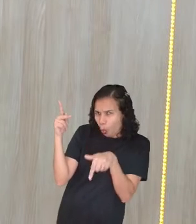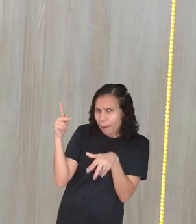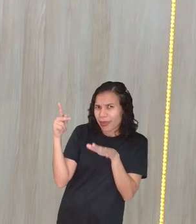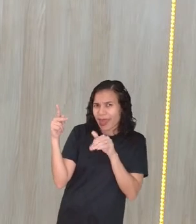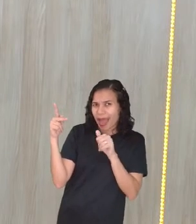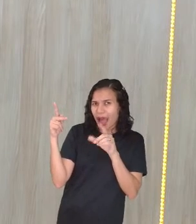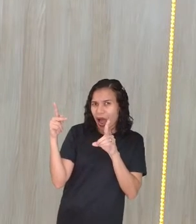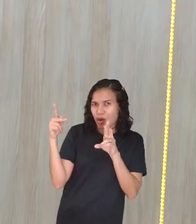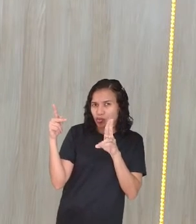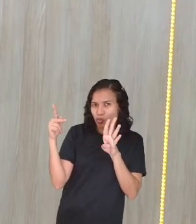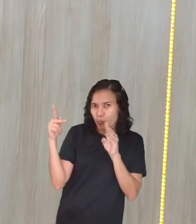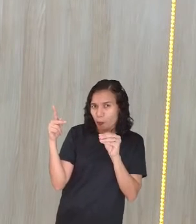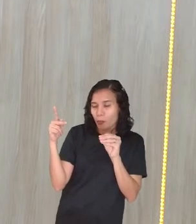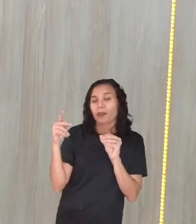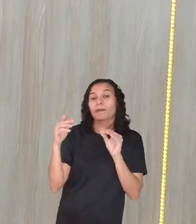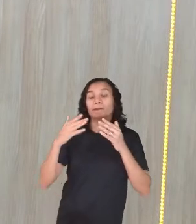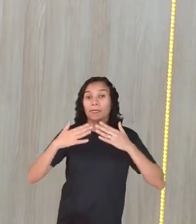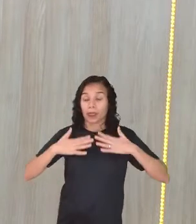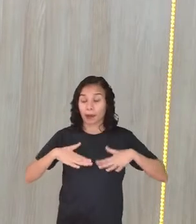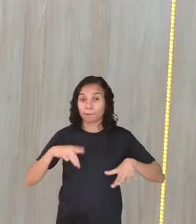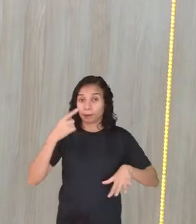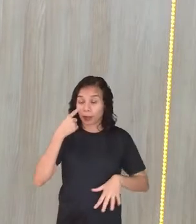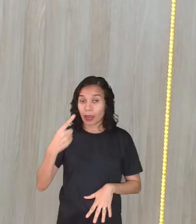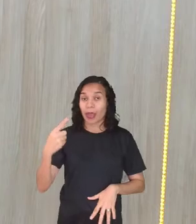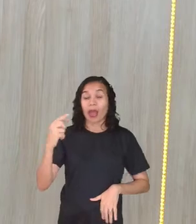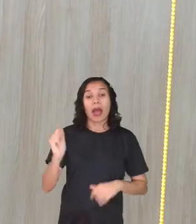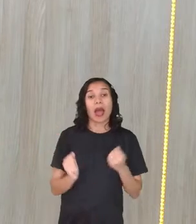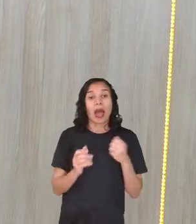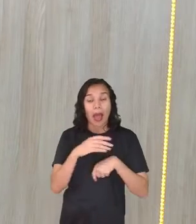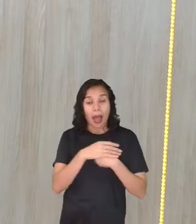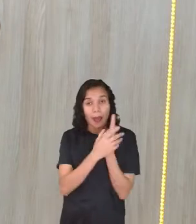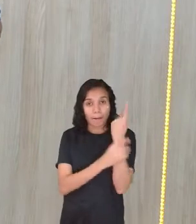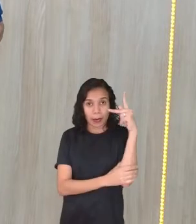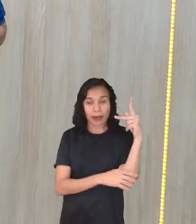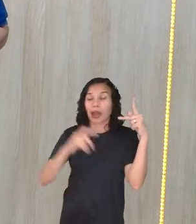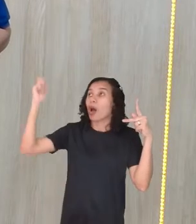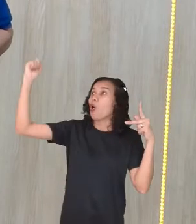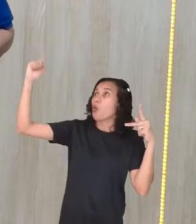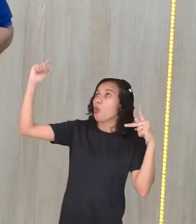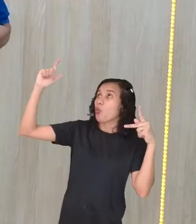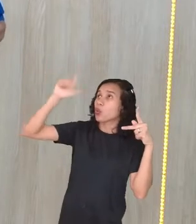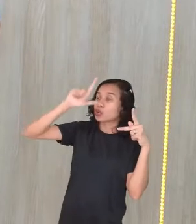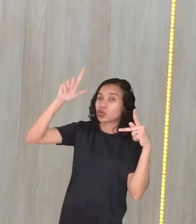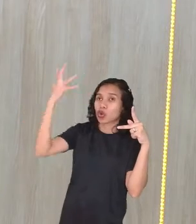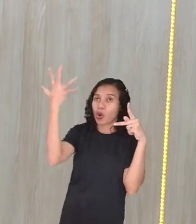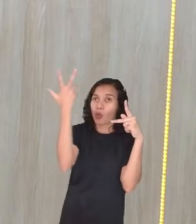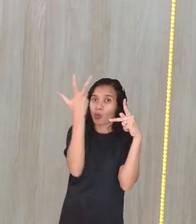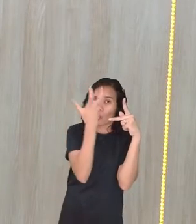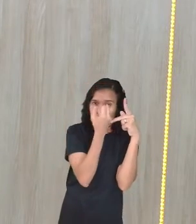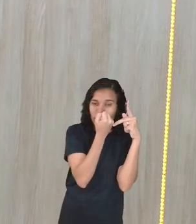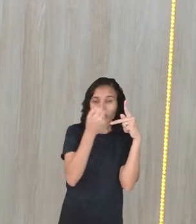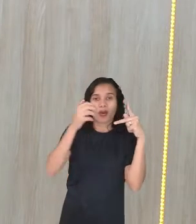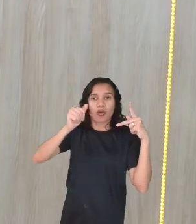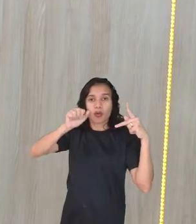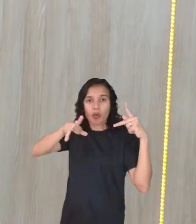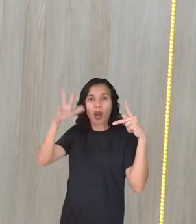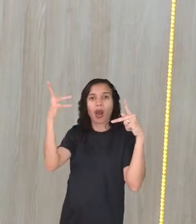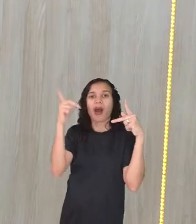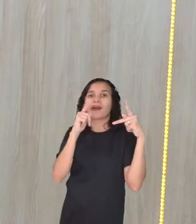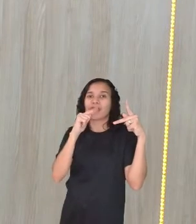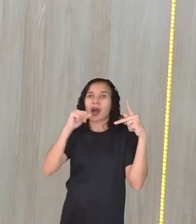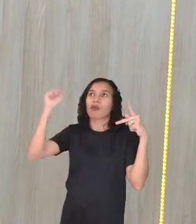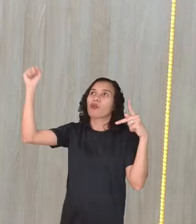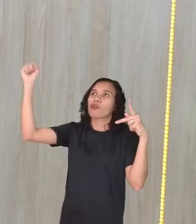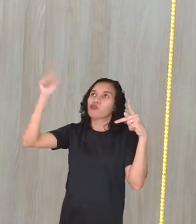Veja, a planta realiza fotossíntese através da absorção da luz solar, do gás carbônico e da